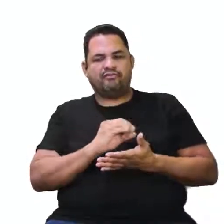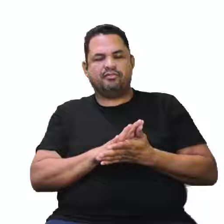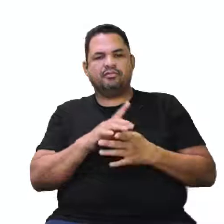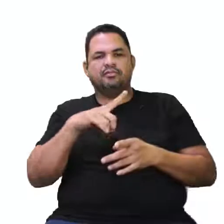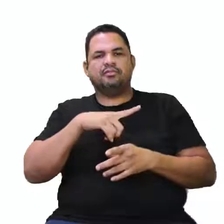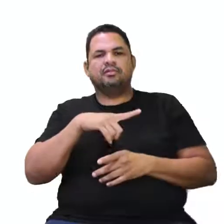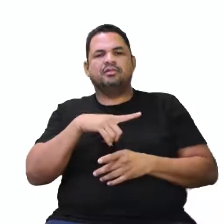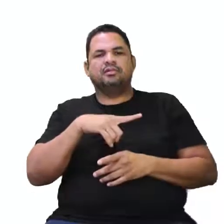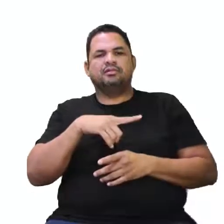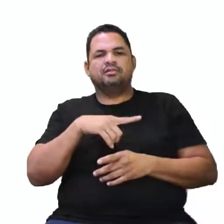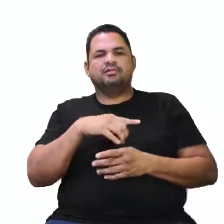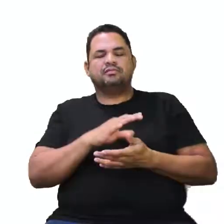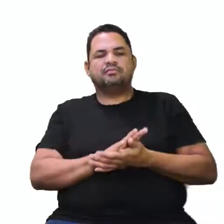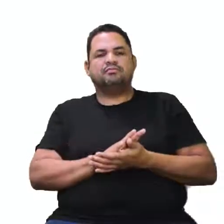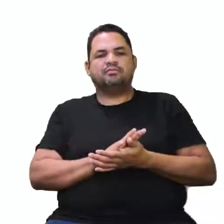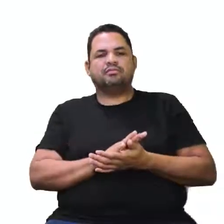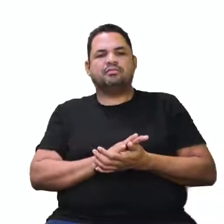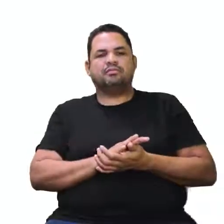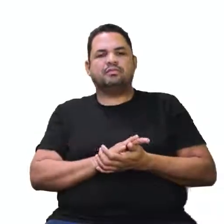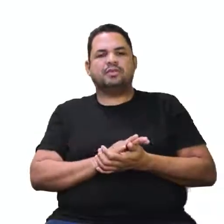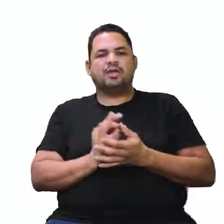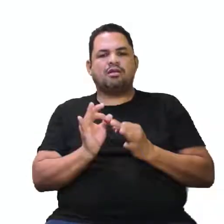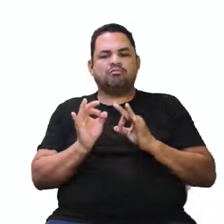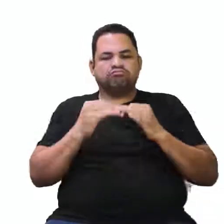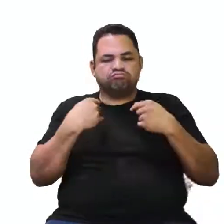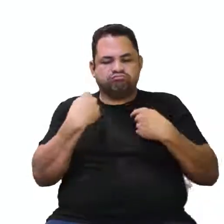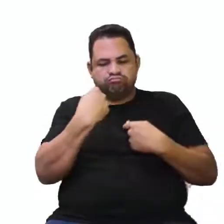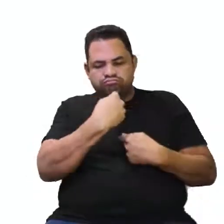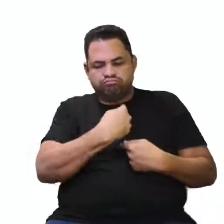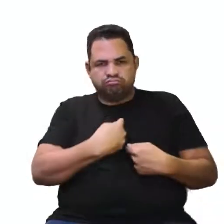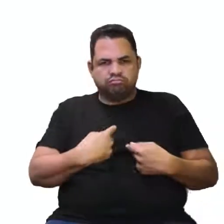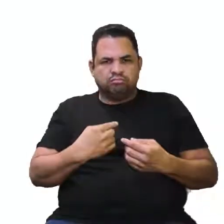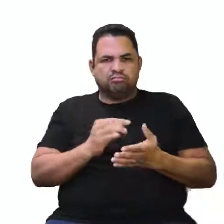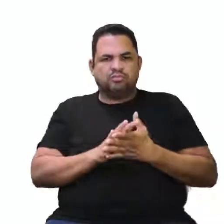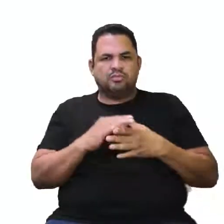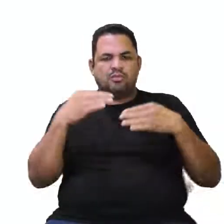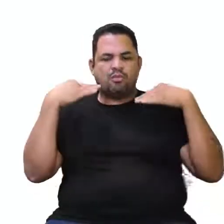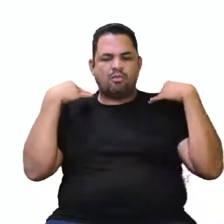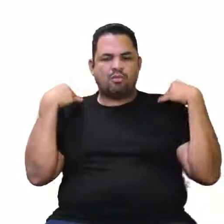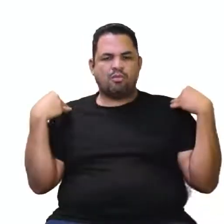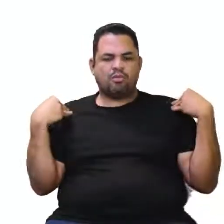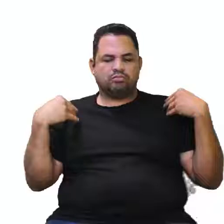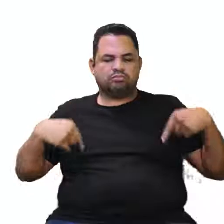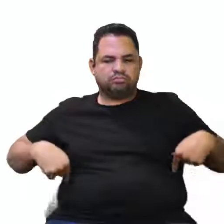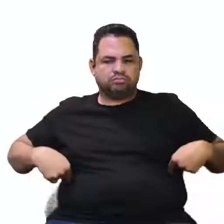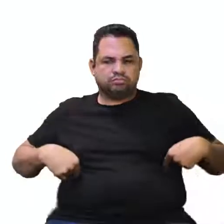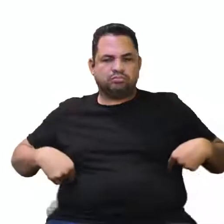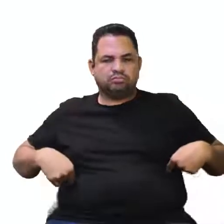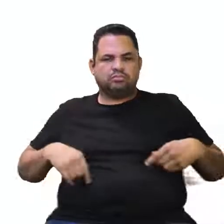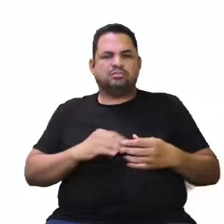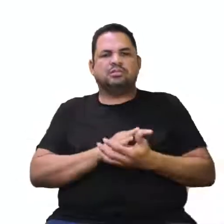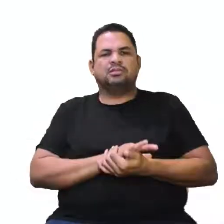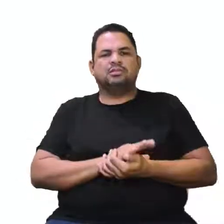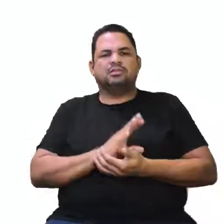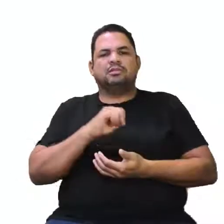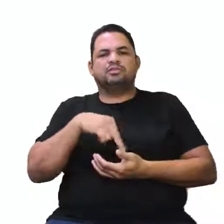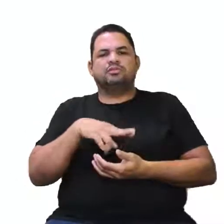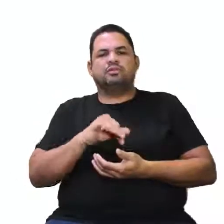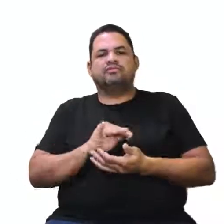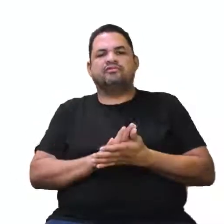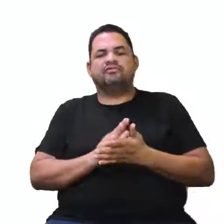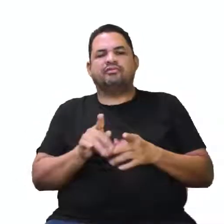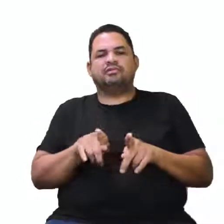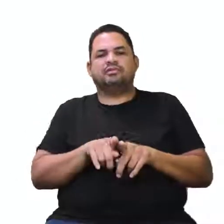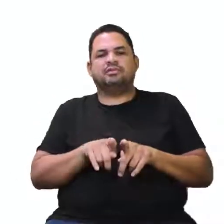ela um pouquinho mais com definições, né, principalmente relacionadas a ombros e quadril, mesomorfo. E